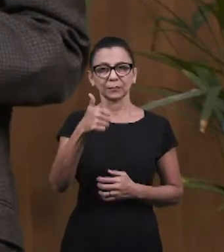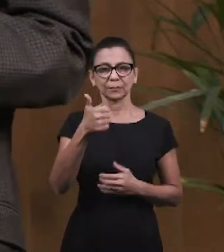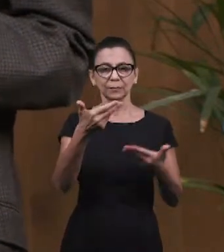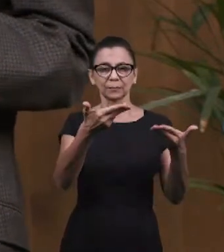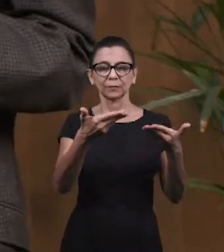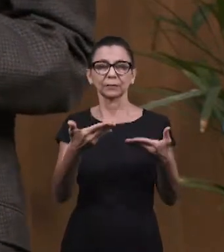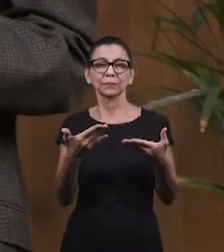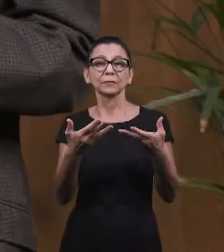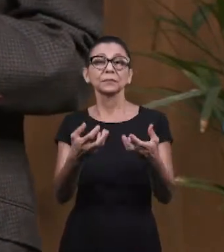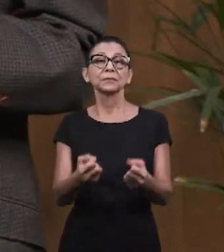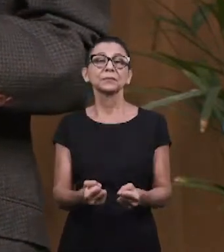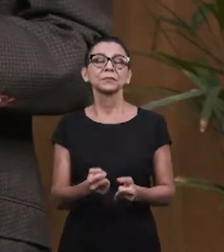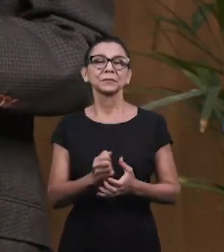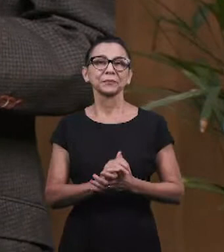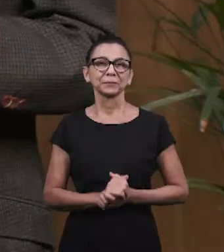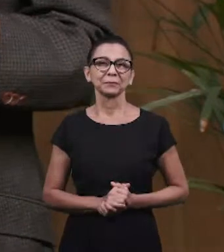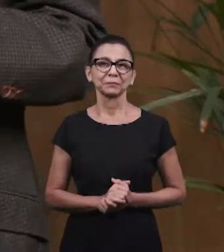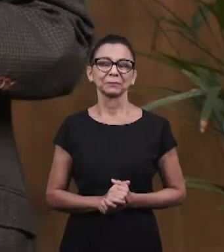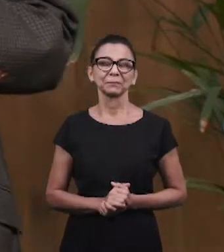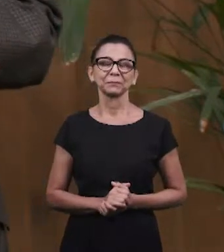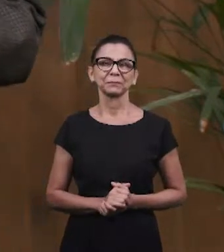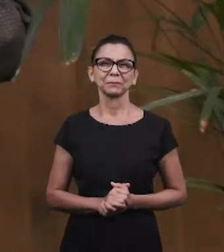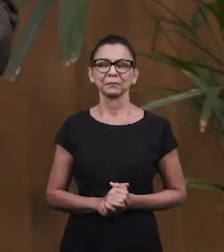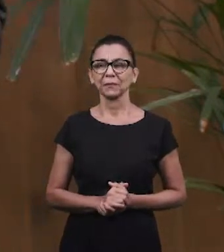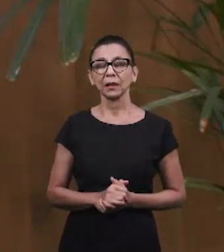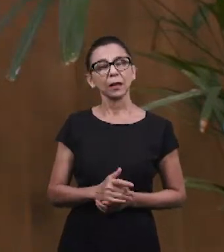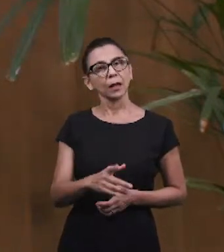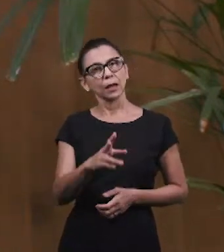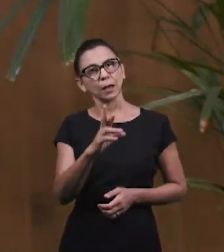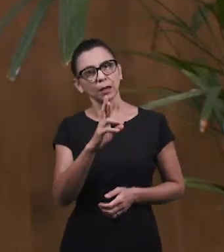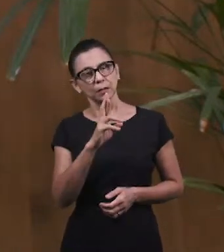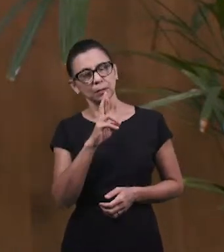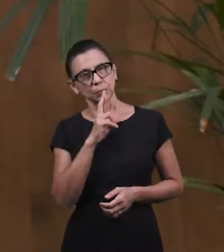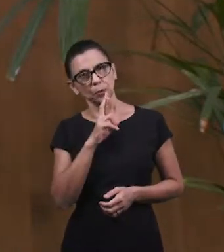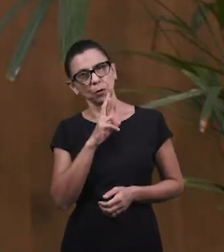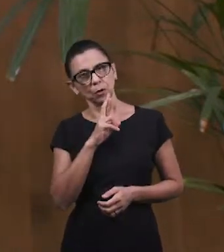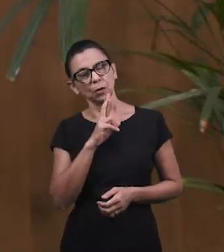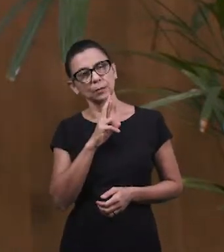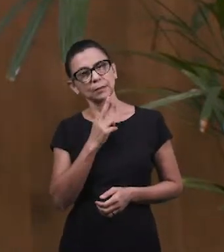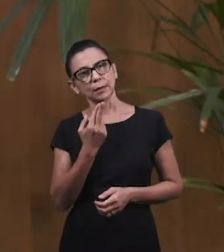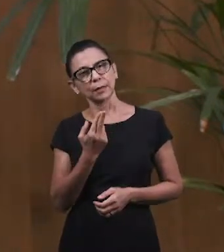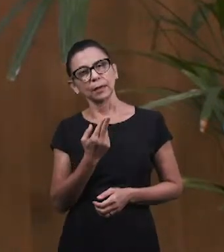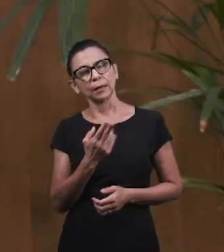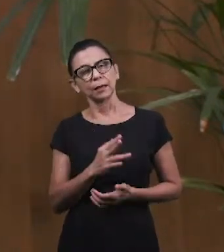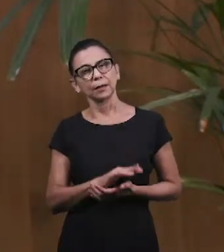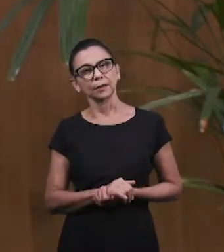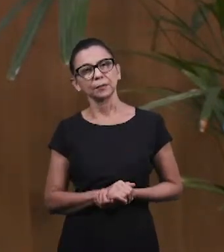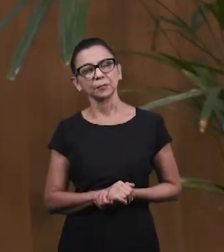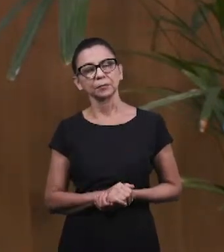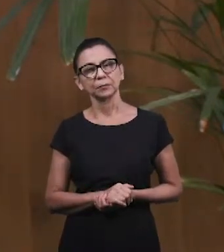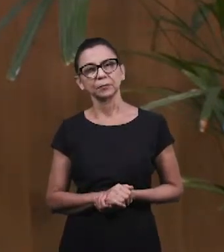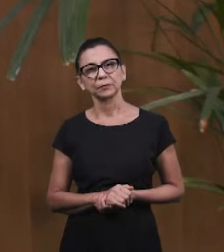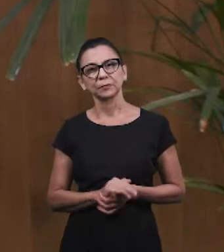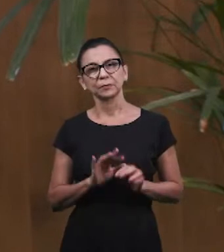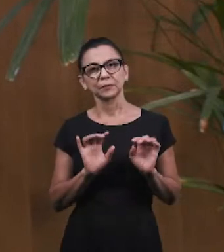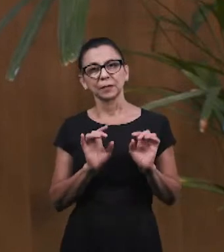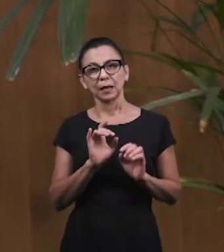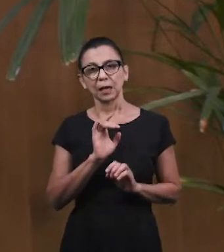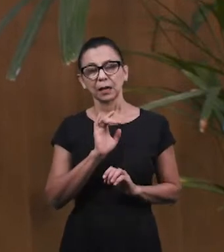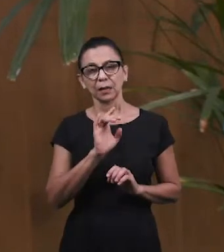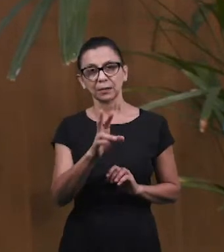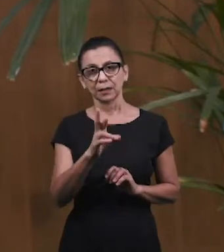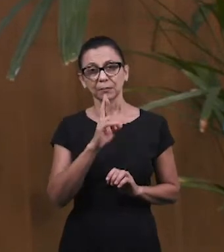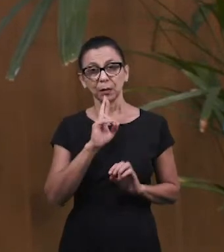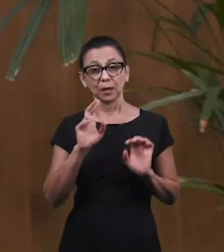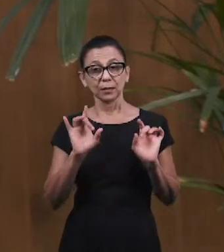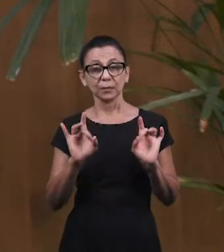vamos à resposta dessa pergunta número 8. E essa resposta, ela será dada de uma forma muito especial, porque ela